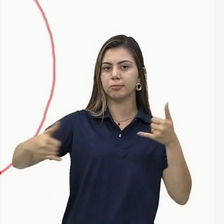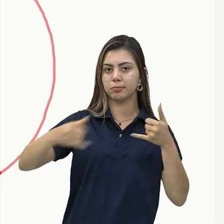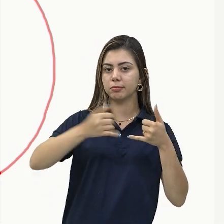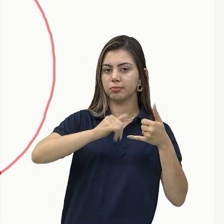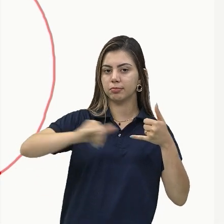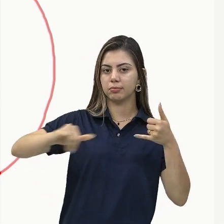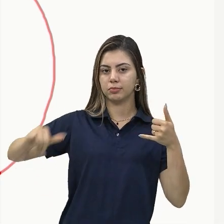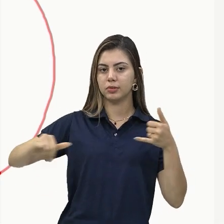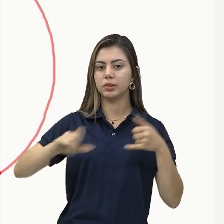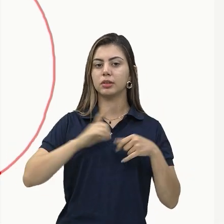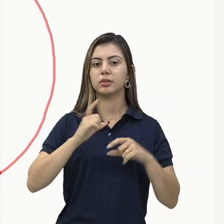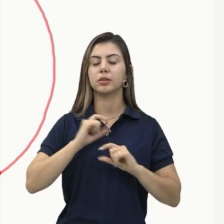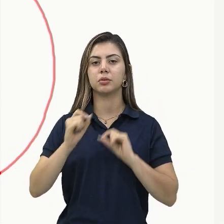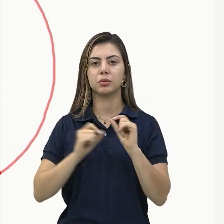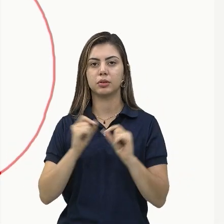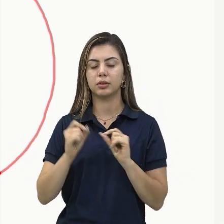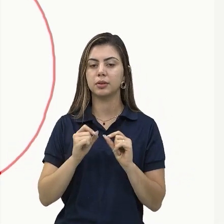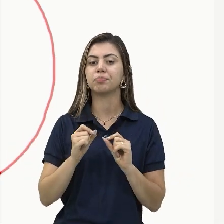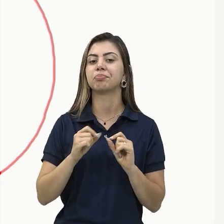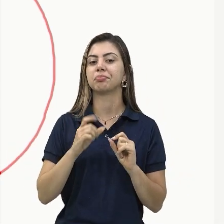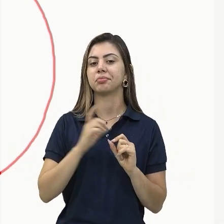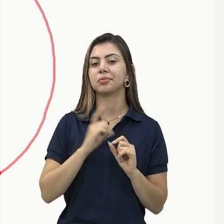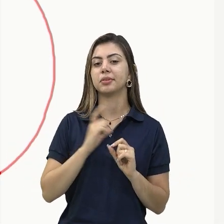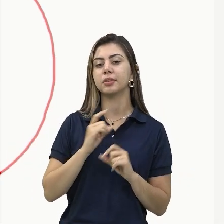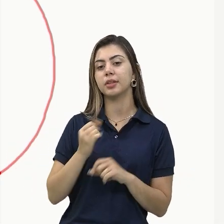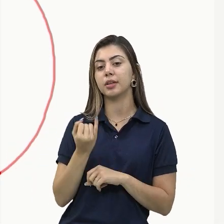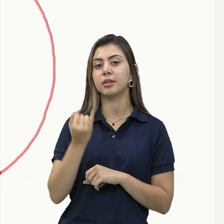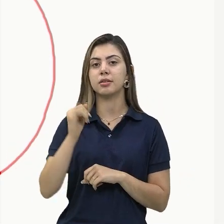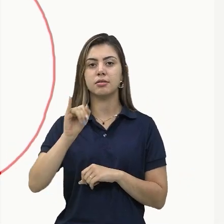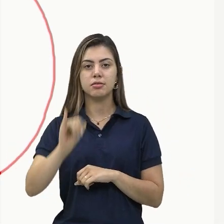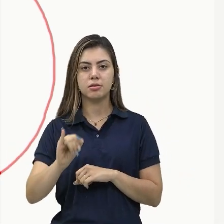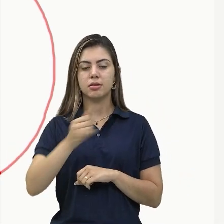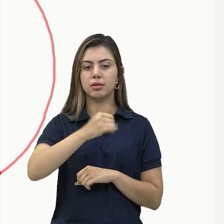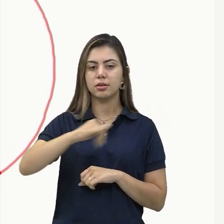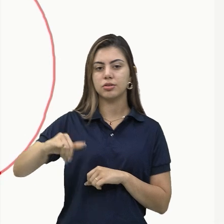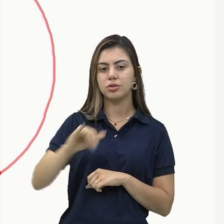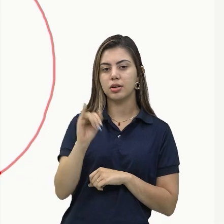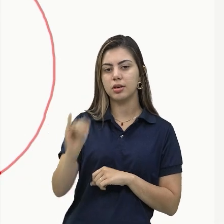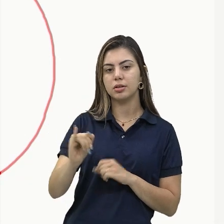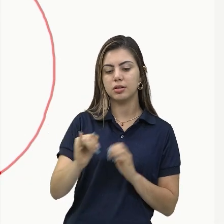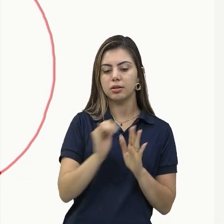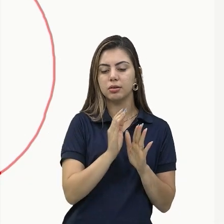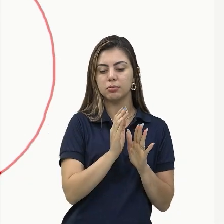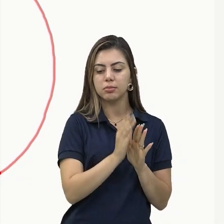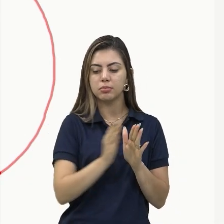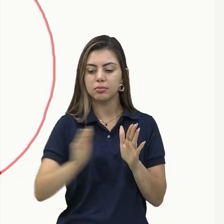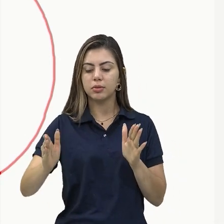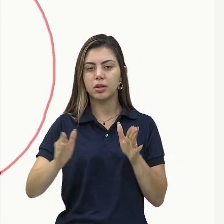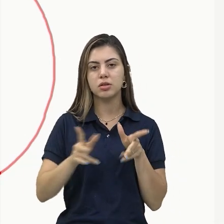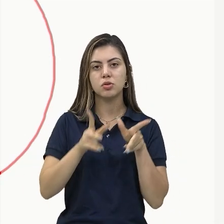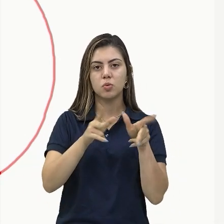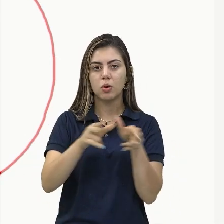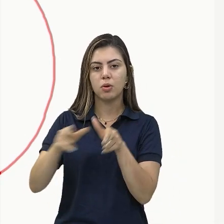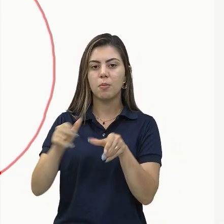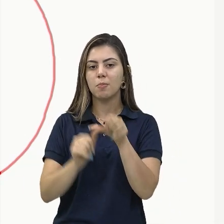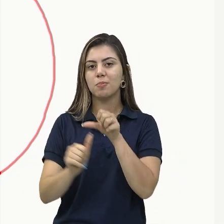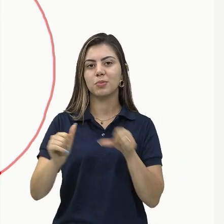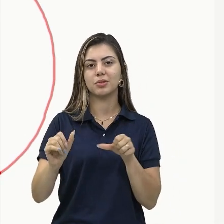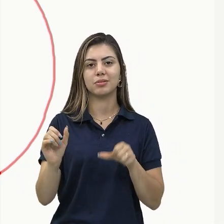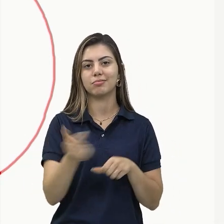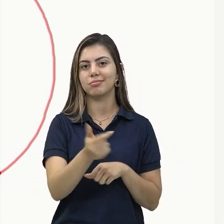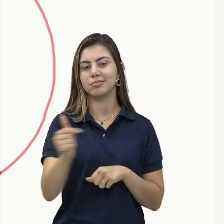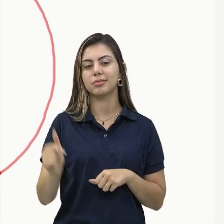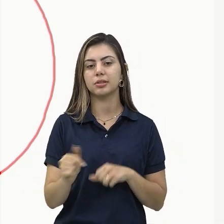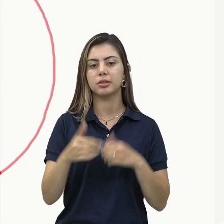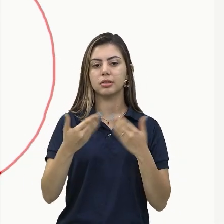intensidade I, porque, como eu já falei, é uma característica do circuito em série que a corrente não muda, a intensidade da corrente elétrica